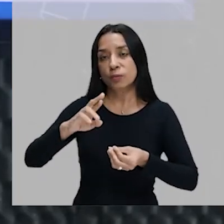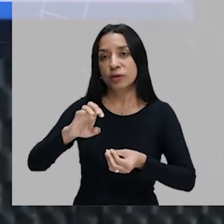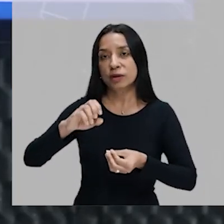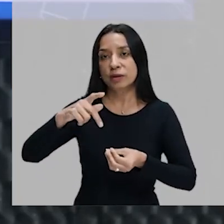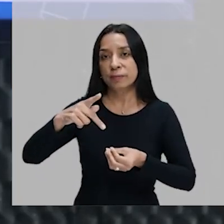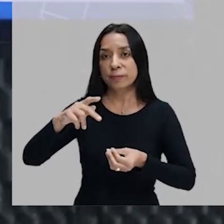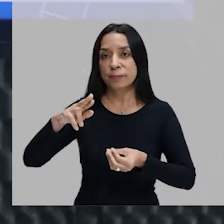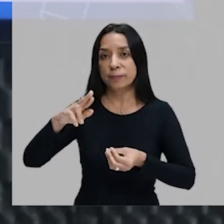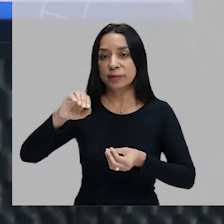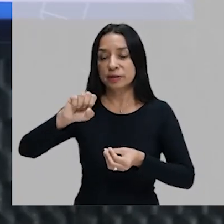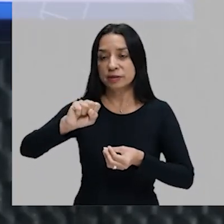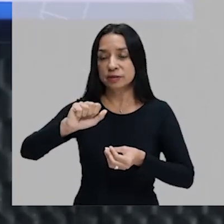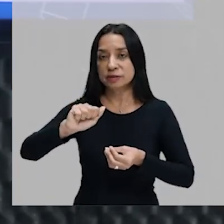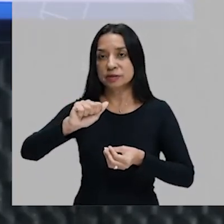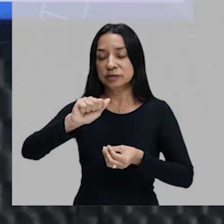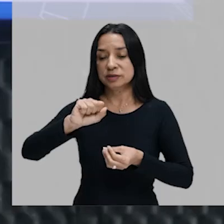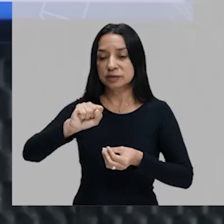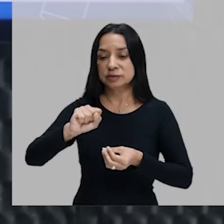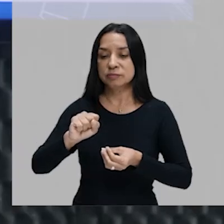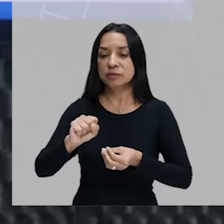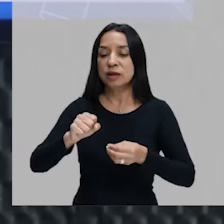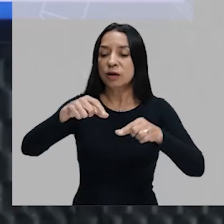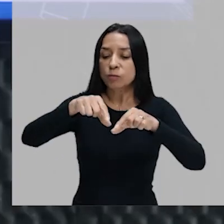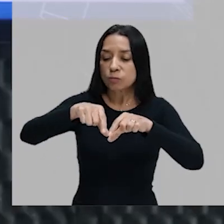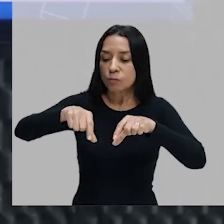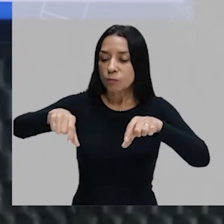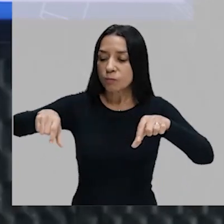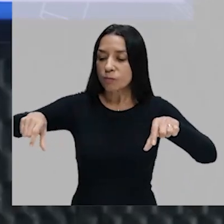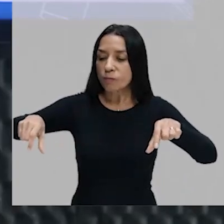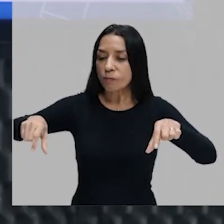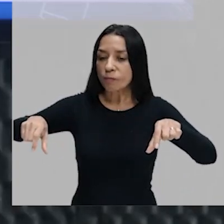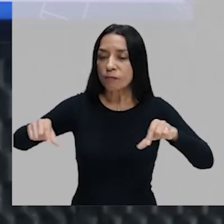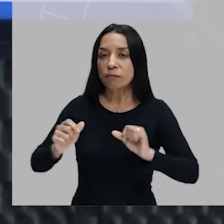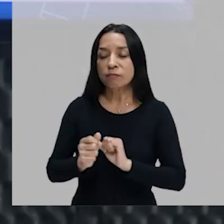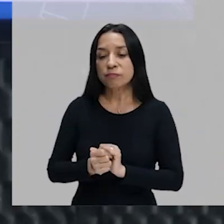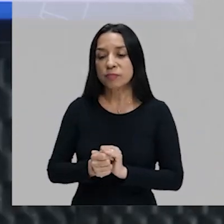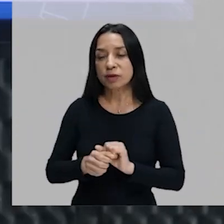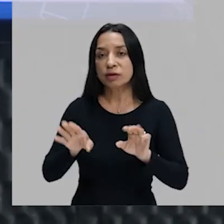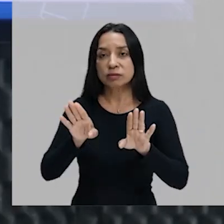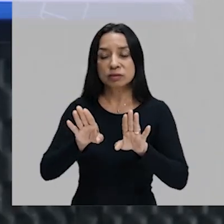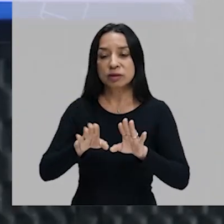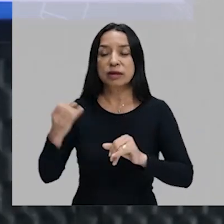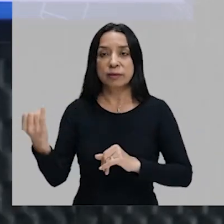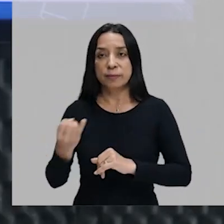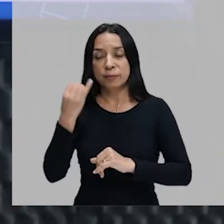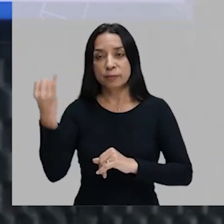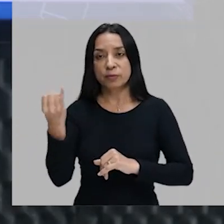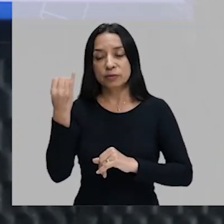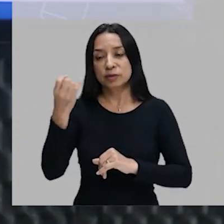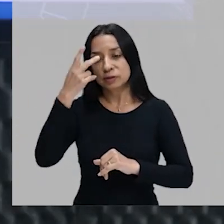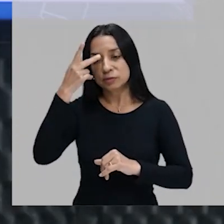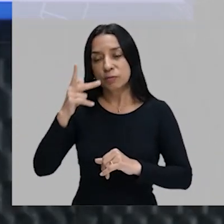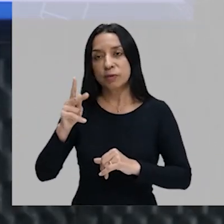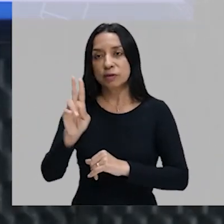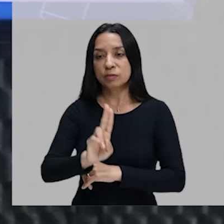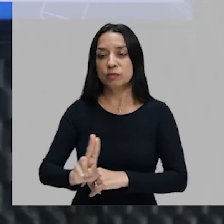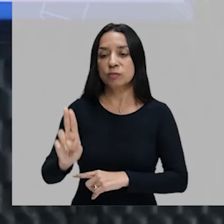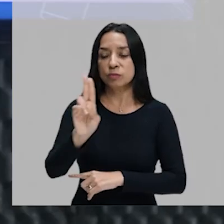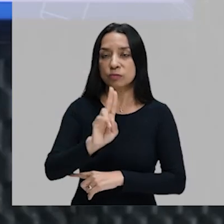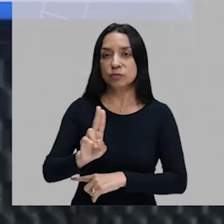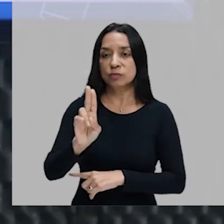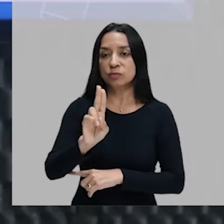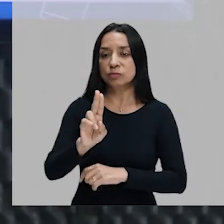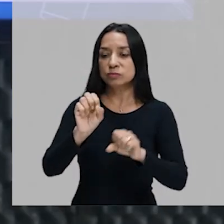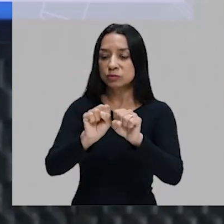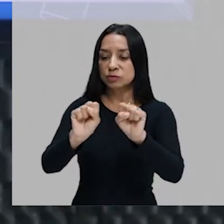artificiais. E essas obras públicas, elas serão importantes para a utilização